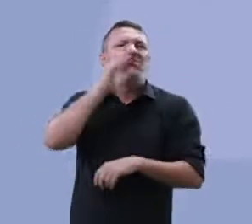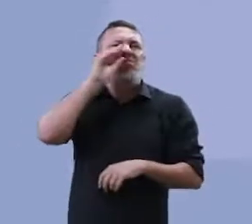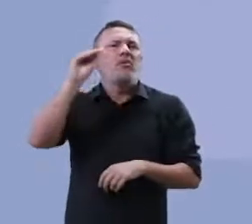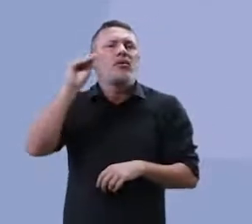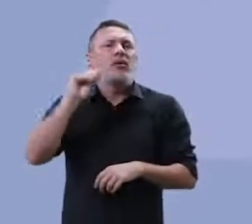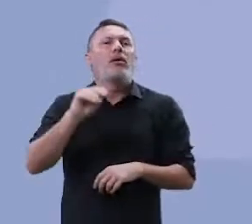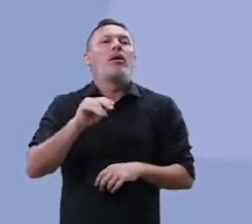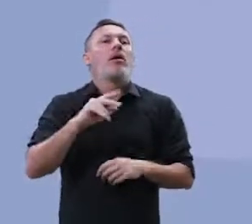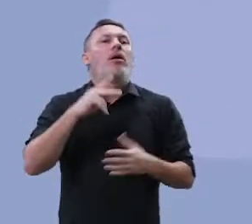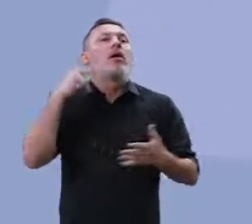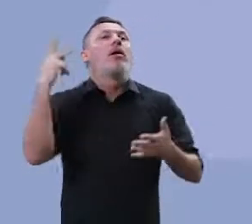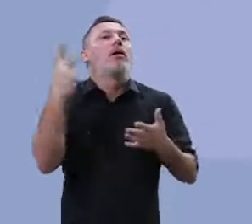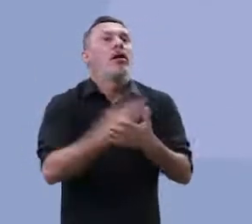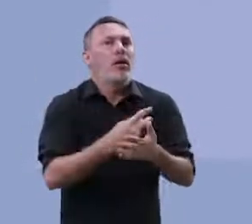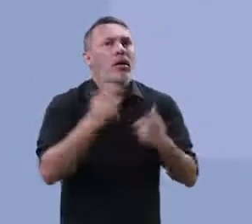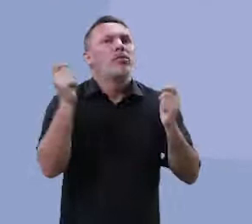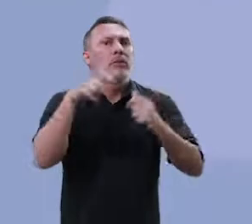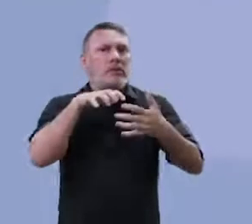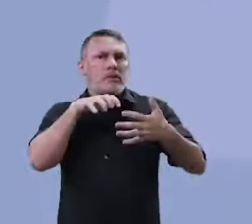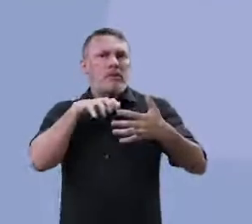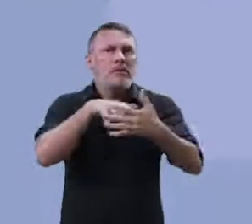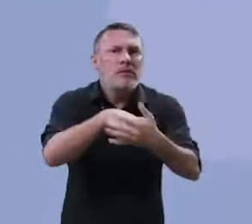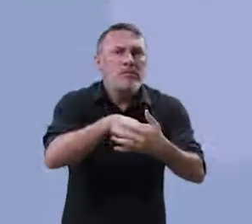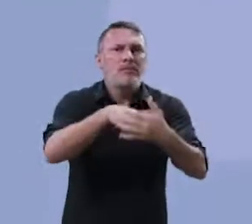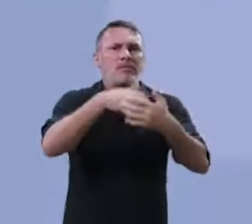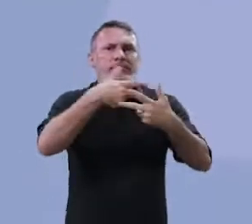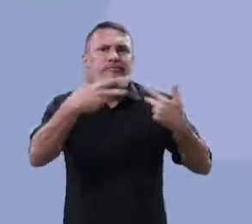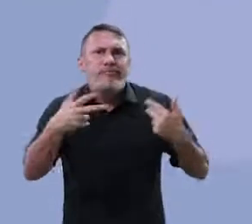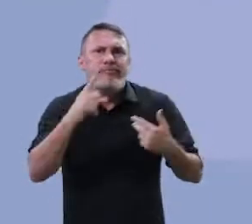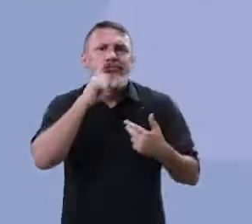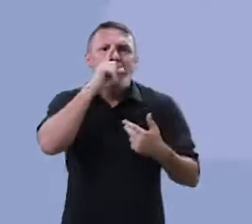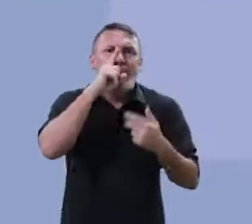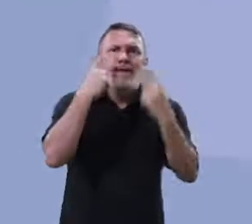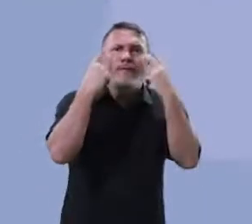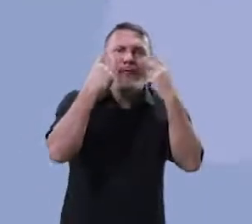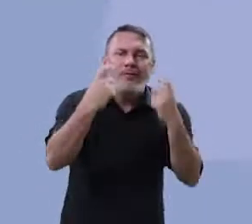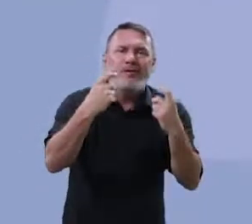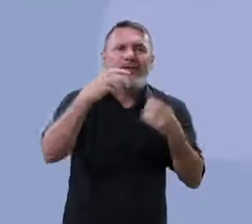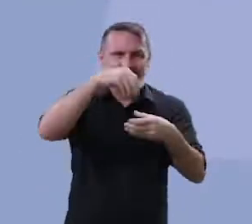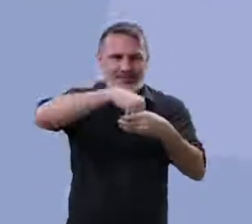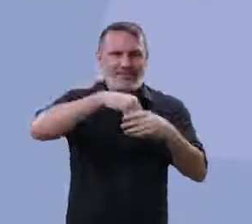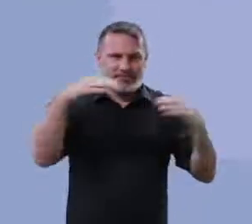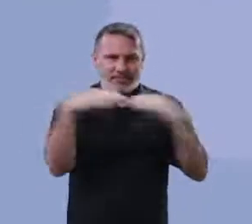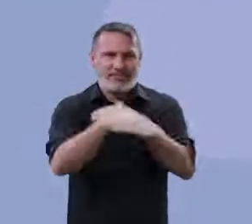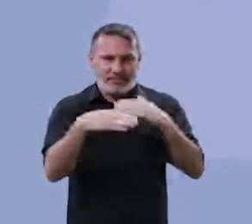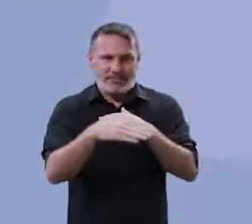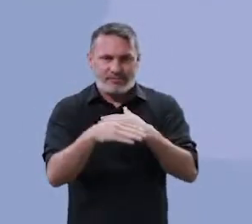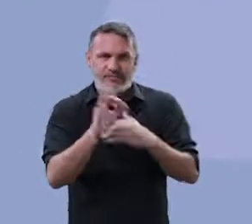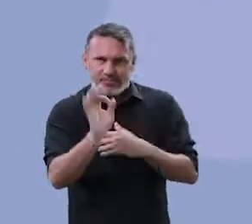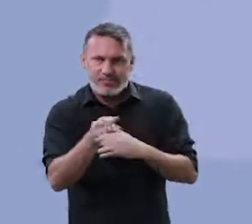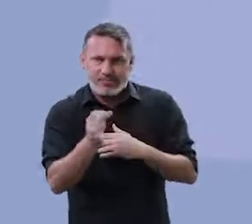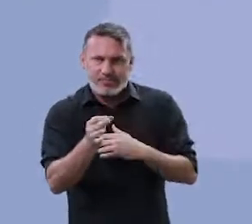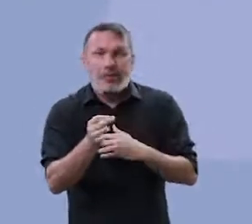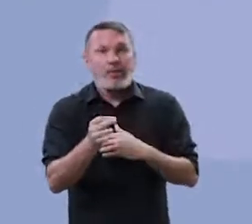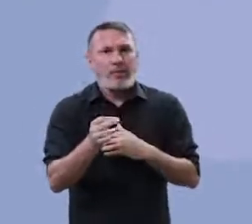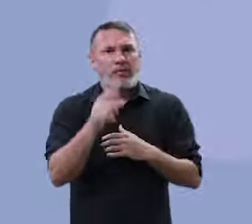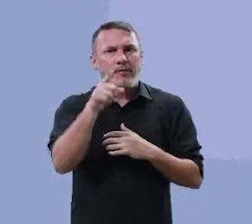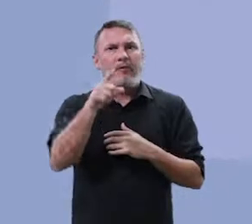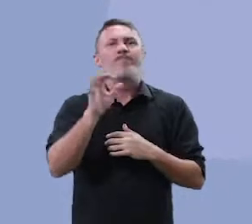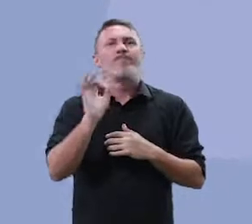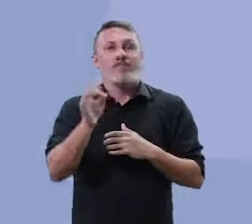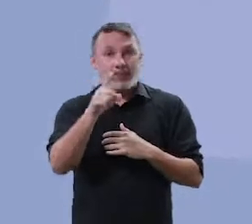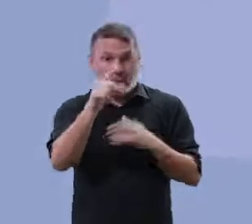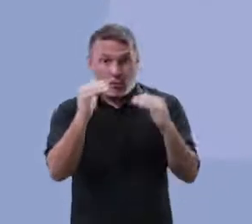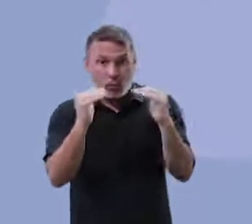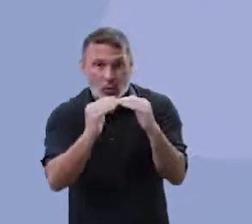alguns desses ali pode ocasionar uma violência no trânsito. Então você já começa a pensar aí no seu